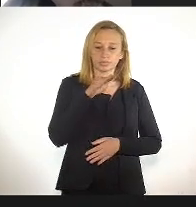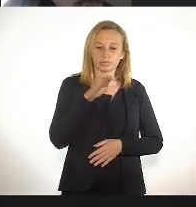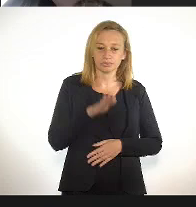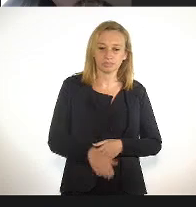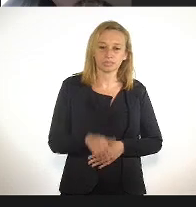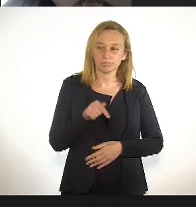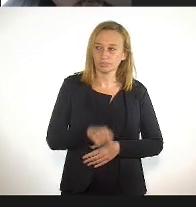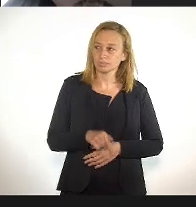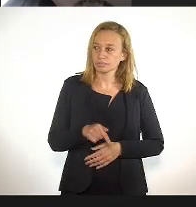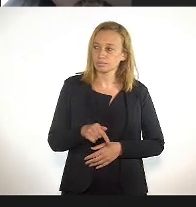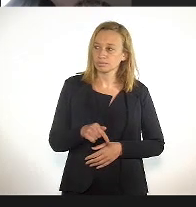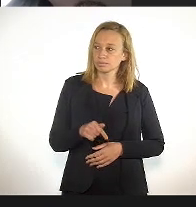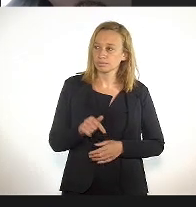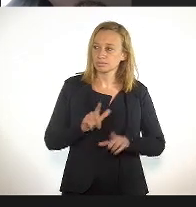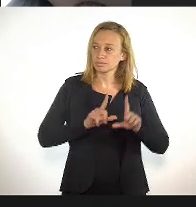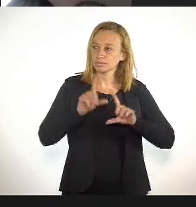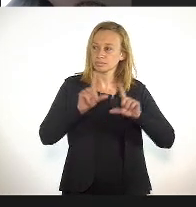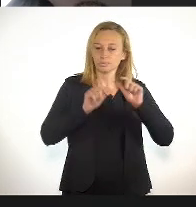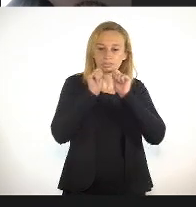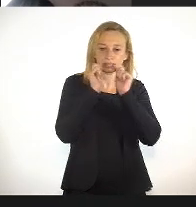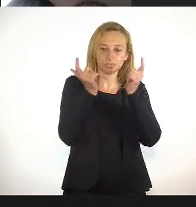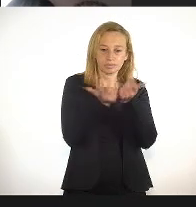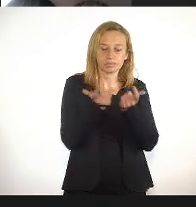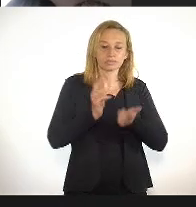Alerj. Eu